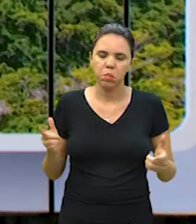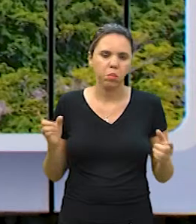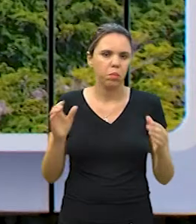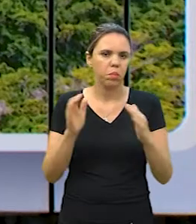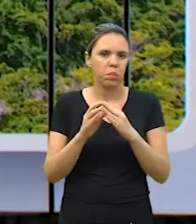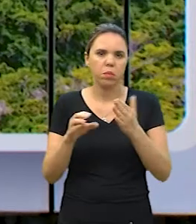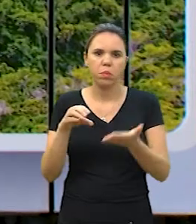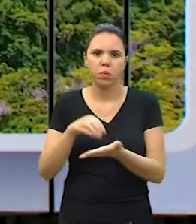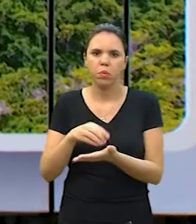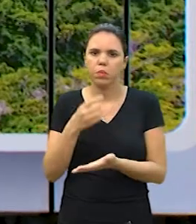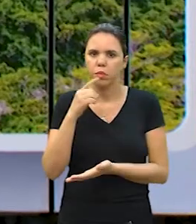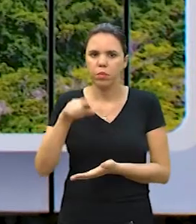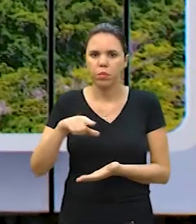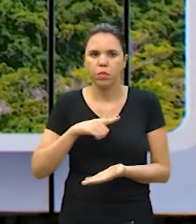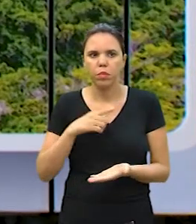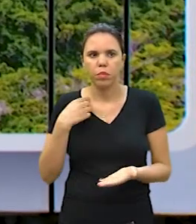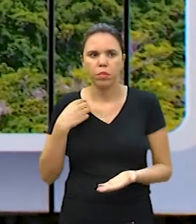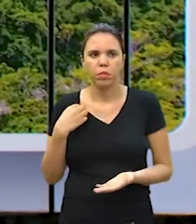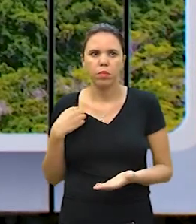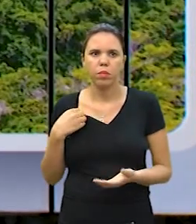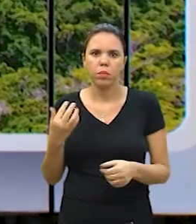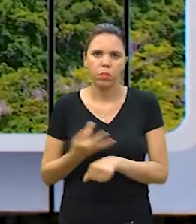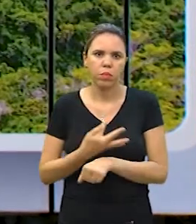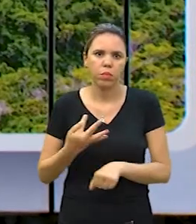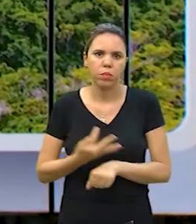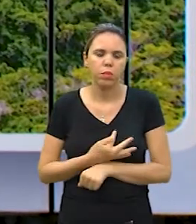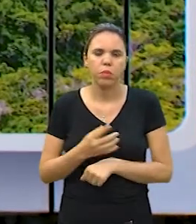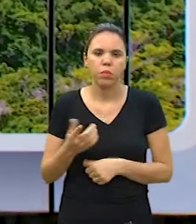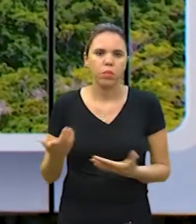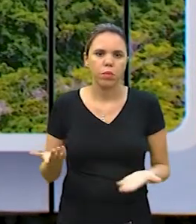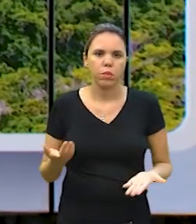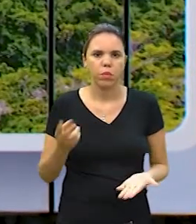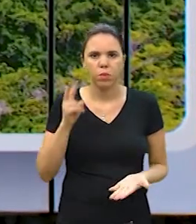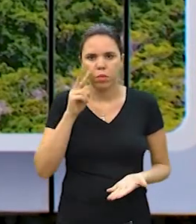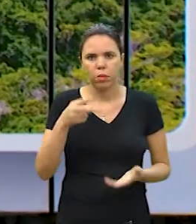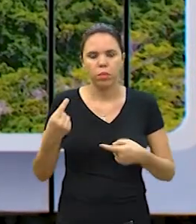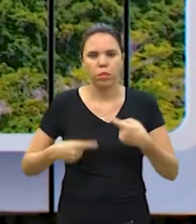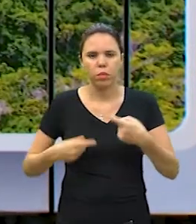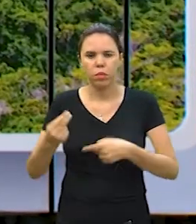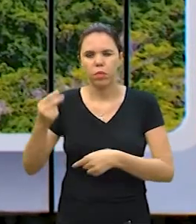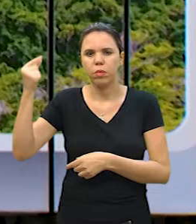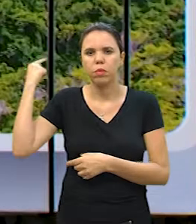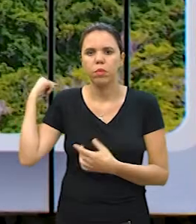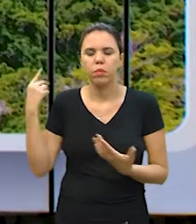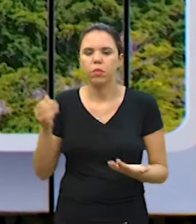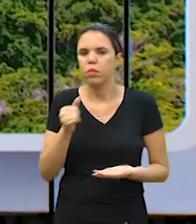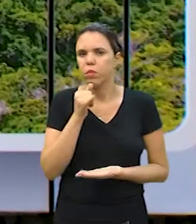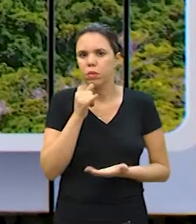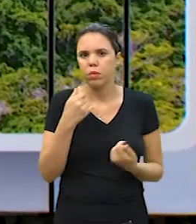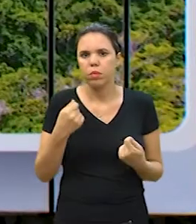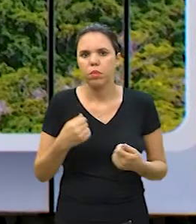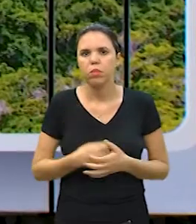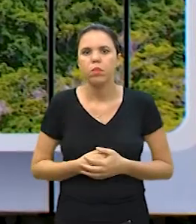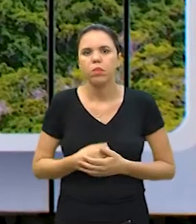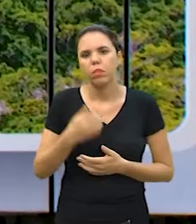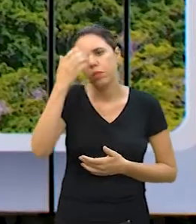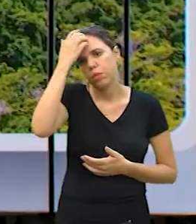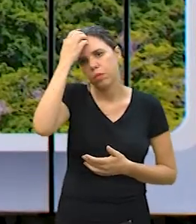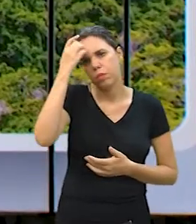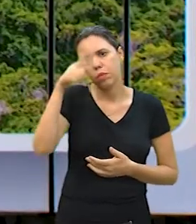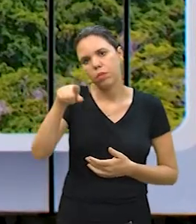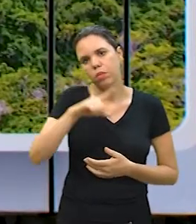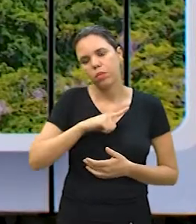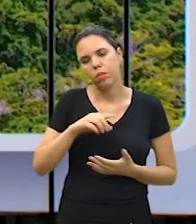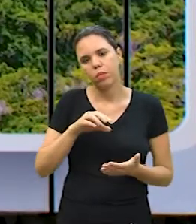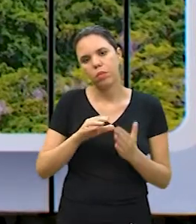nem casa-abrigo, e que Campinas suporta. Então, a gente vem discutindo há muito tempo, por exemplo, a necessidade